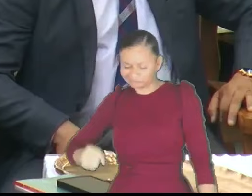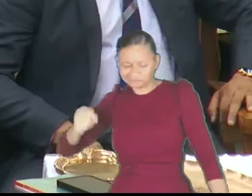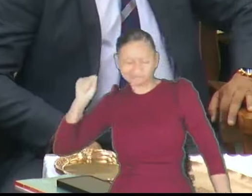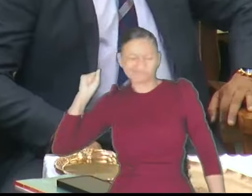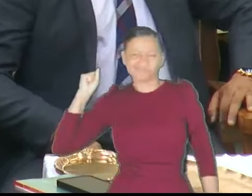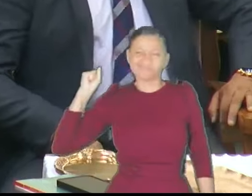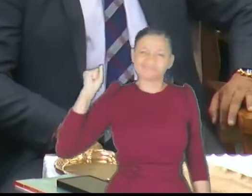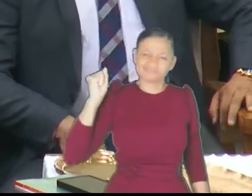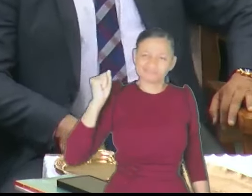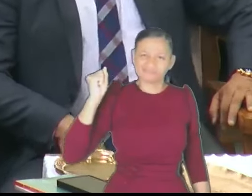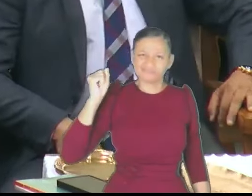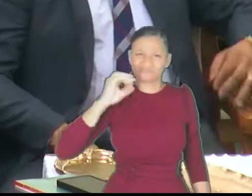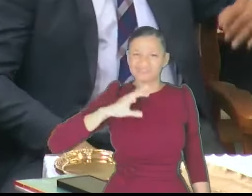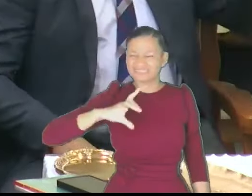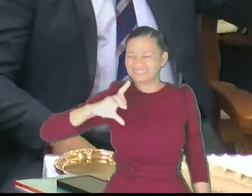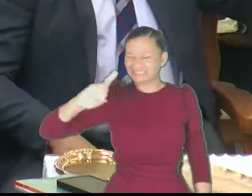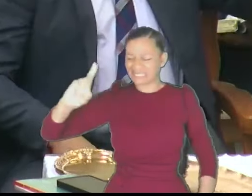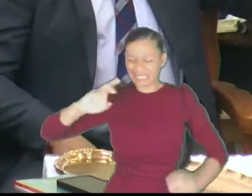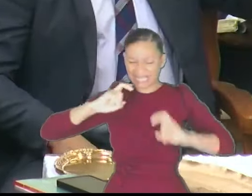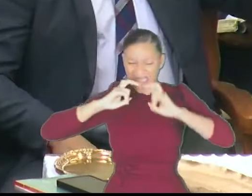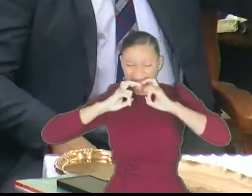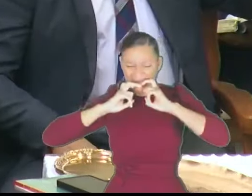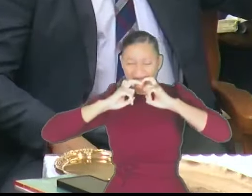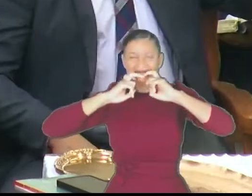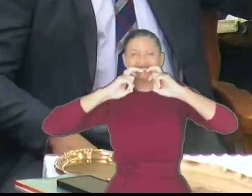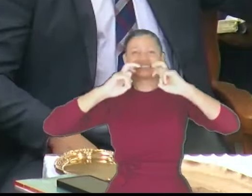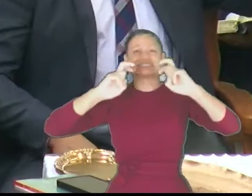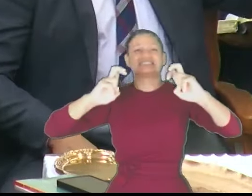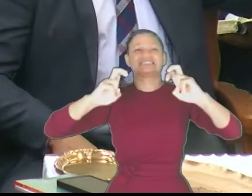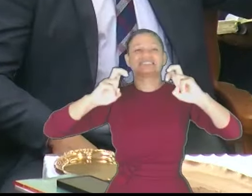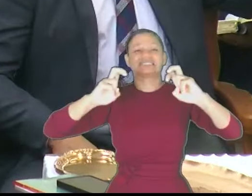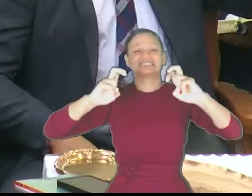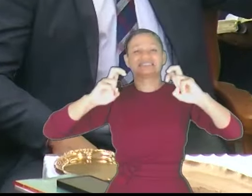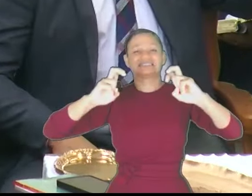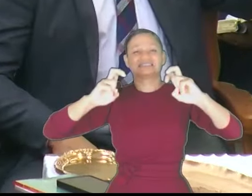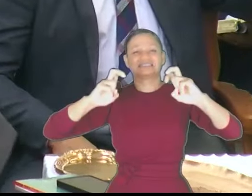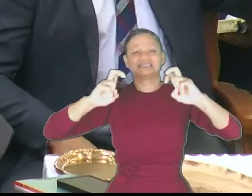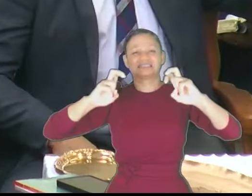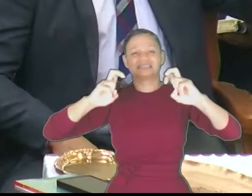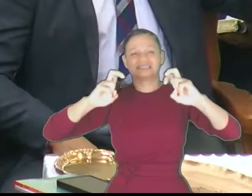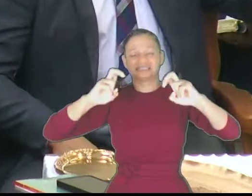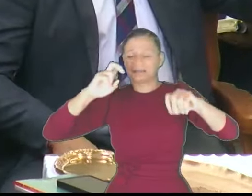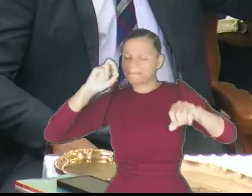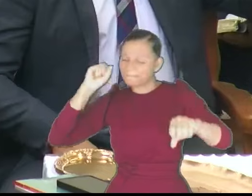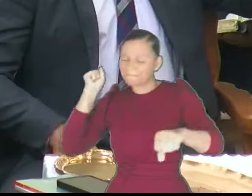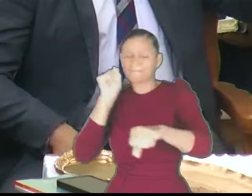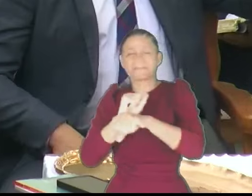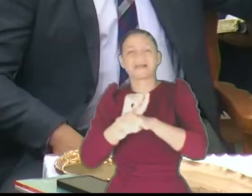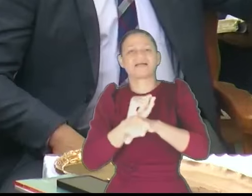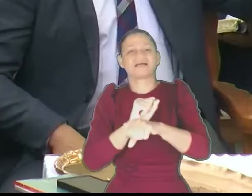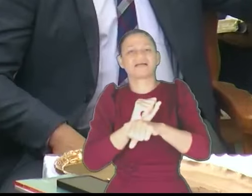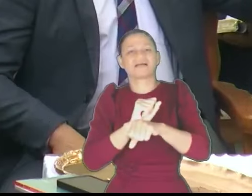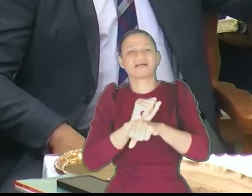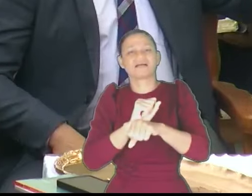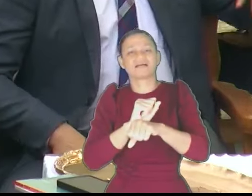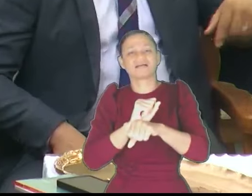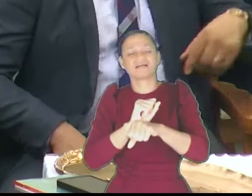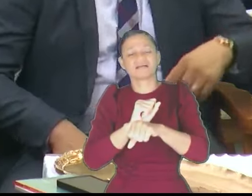Deus bradou e disse: Pai para